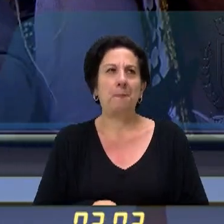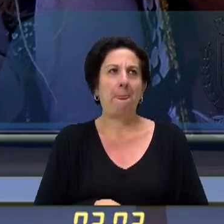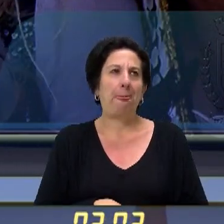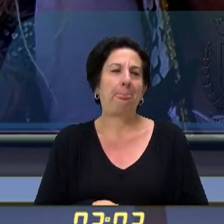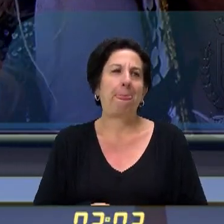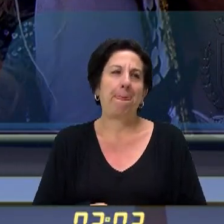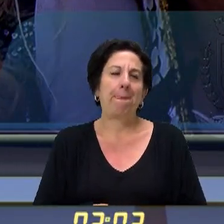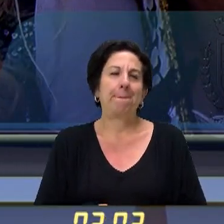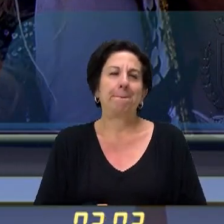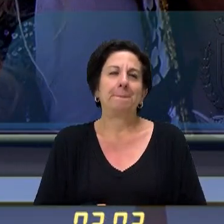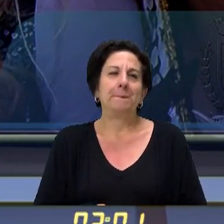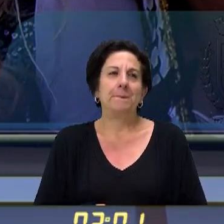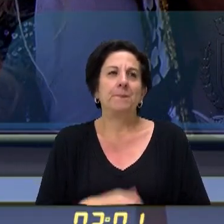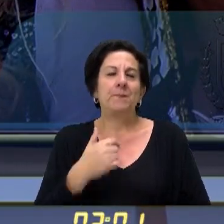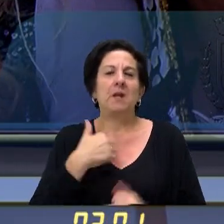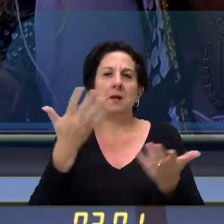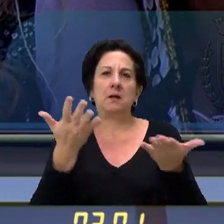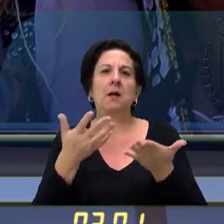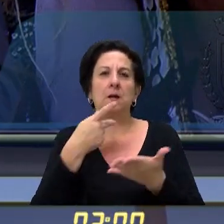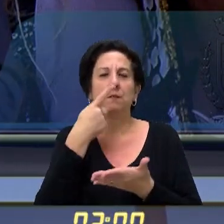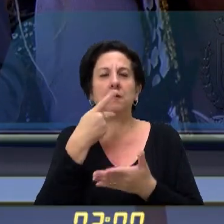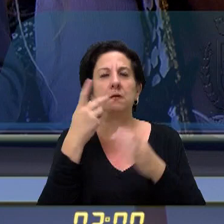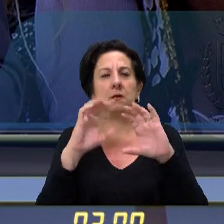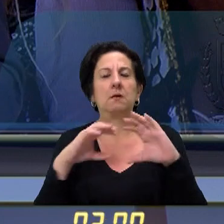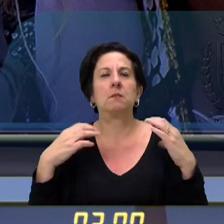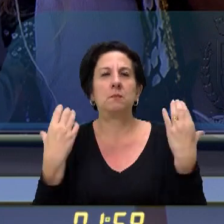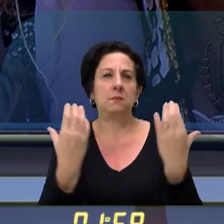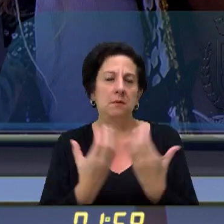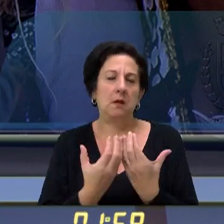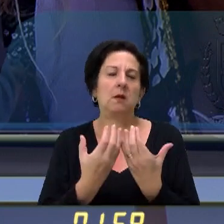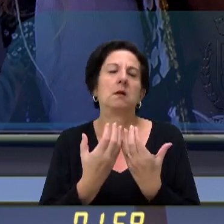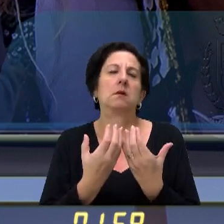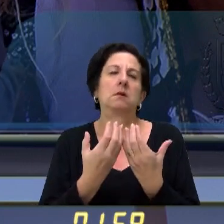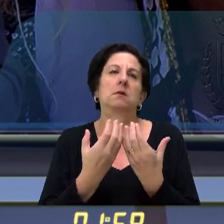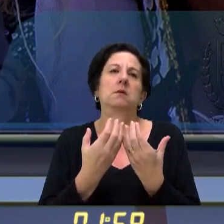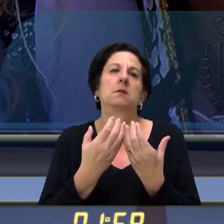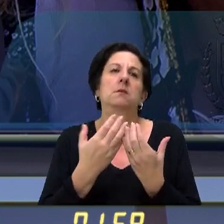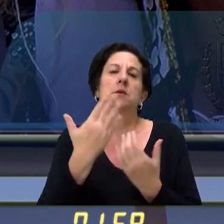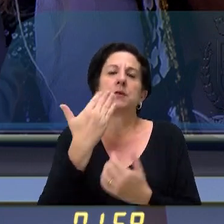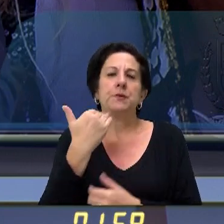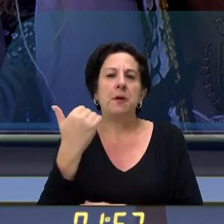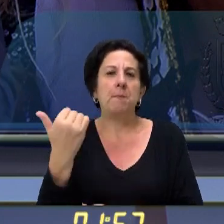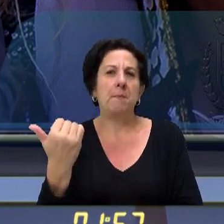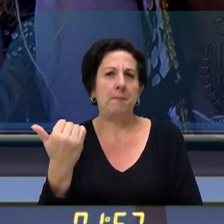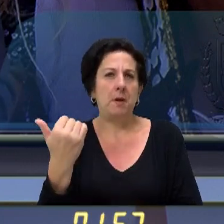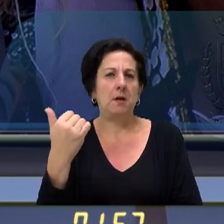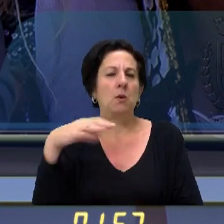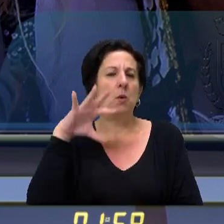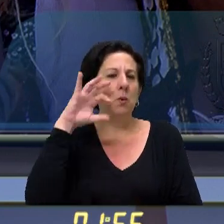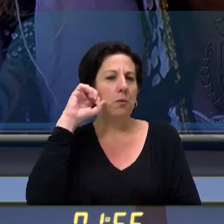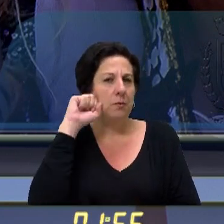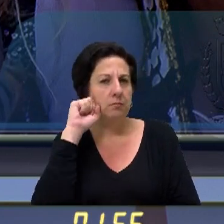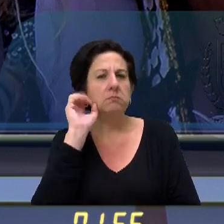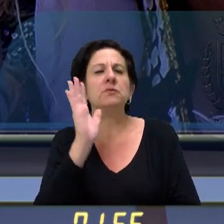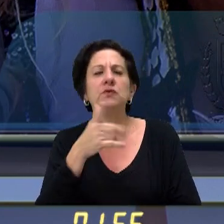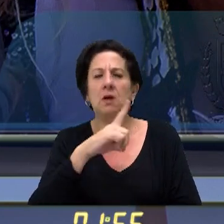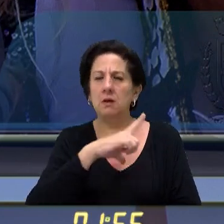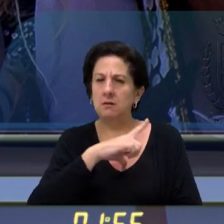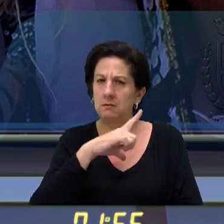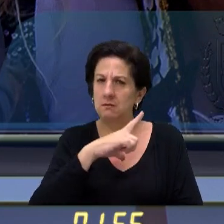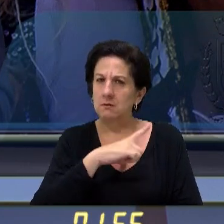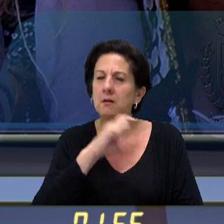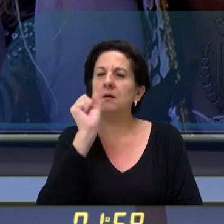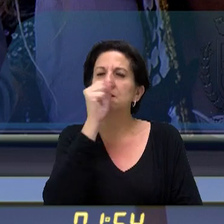Pedro. Agradeço a parte. Eu quero dizer para a nossa comunidade que nós fomos chamados e escutamos, já existem